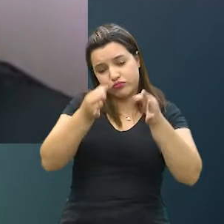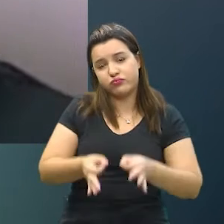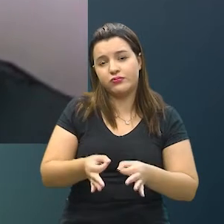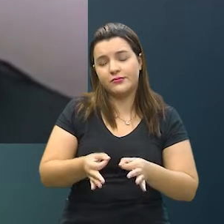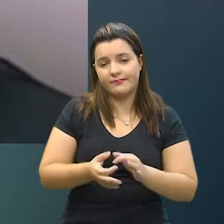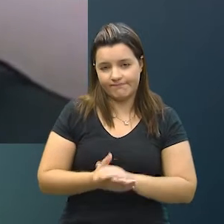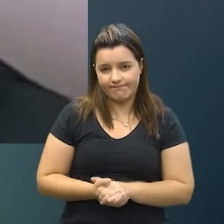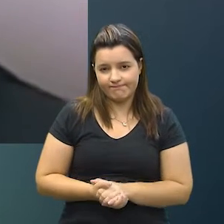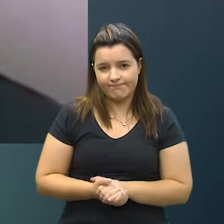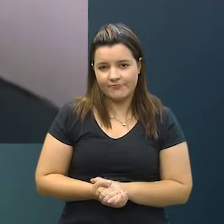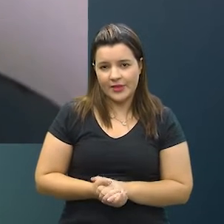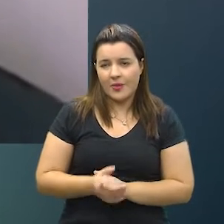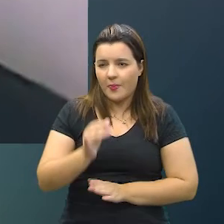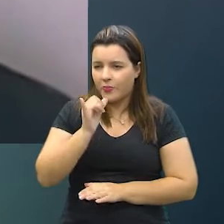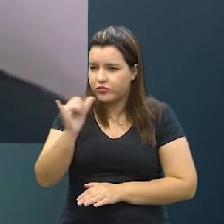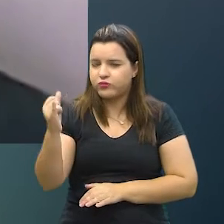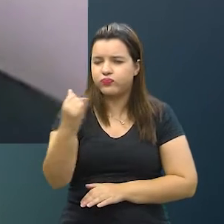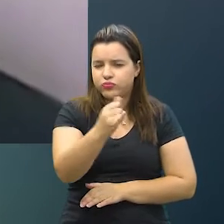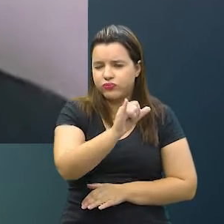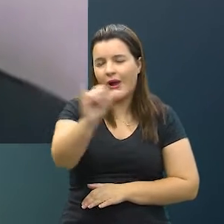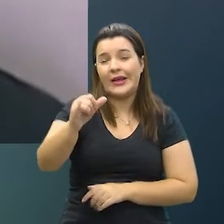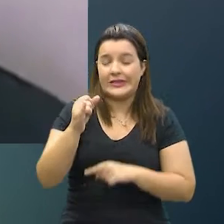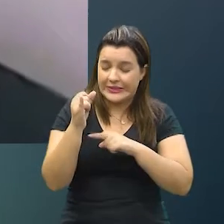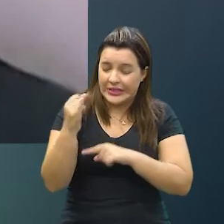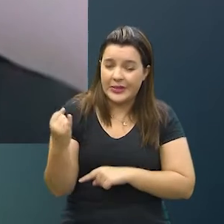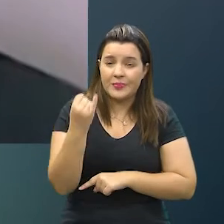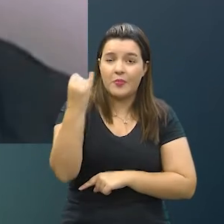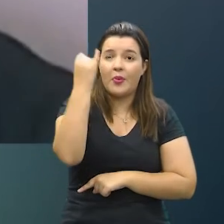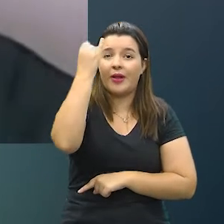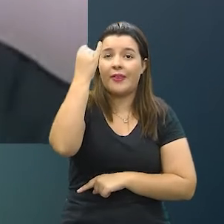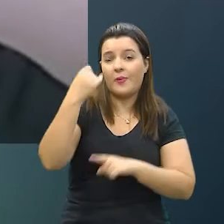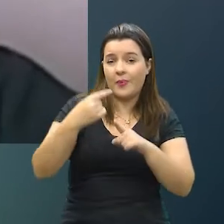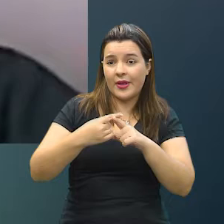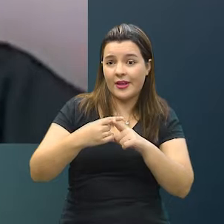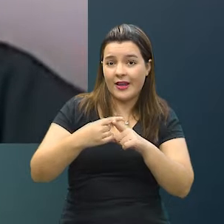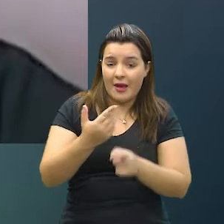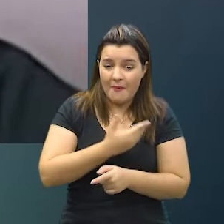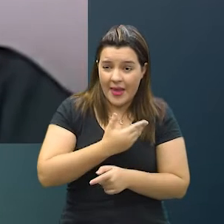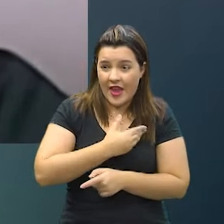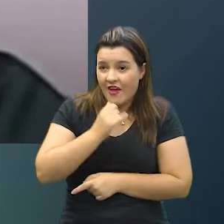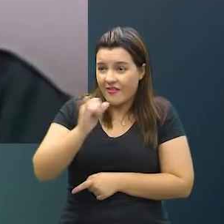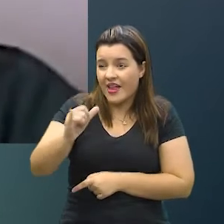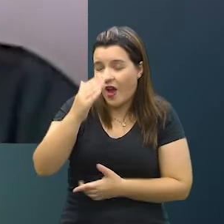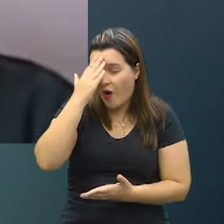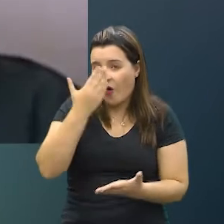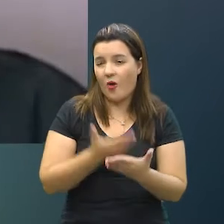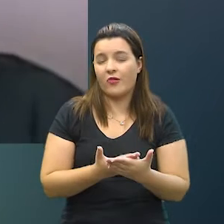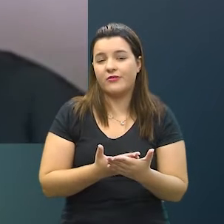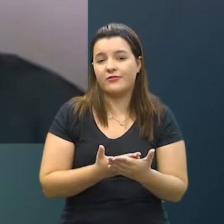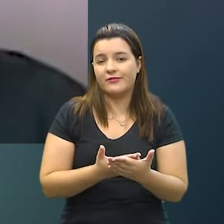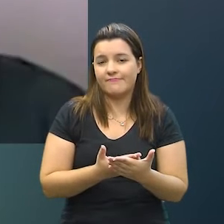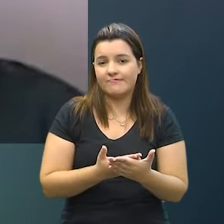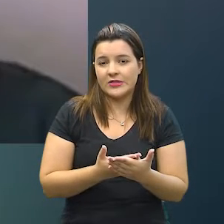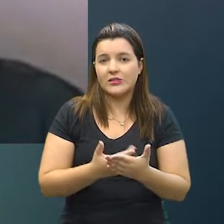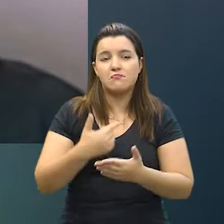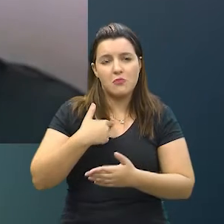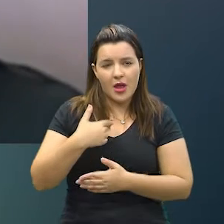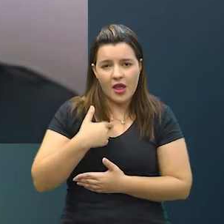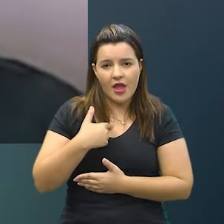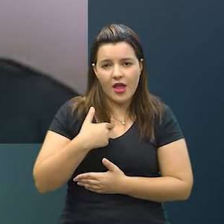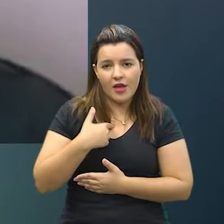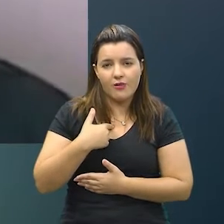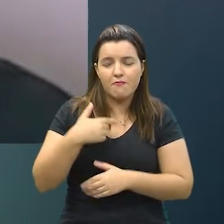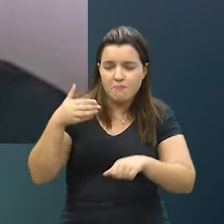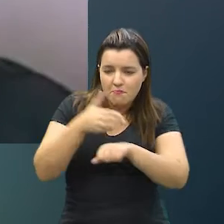a indicação, o network, ele é muito importante. Então, se não fosse um grupo de network que eu participo, hoje a